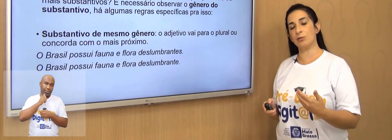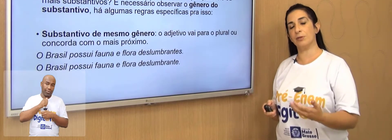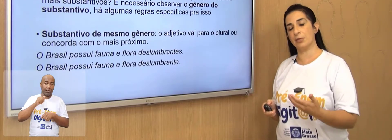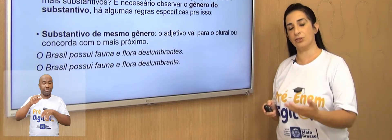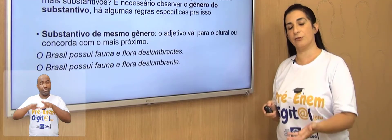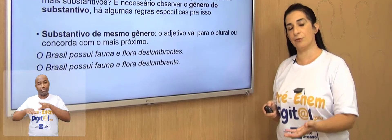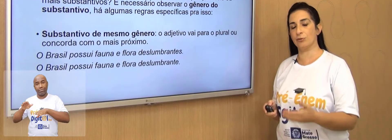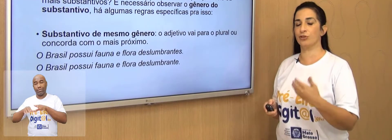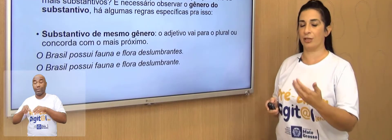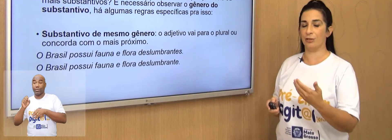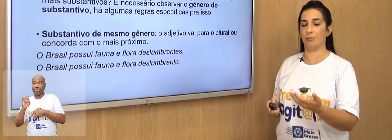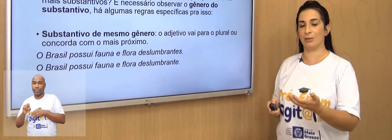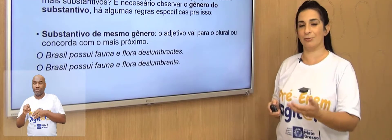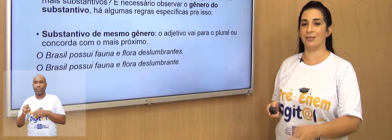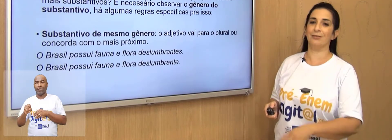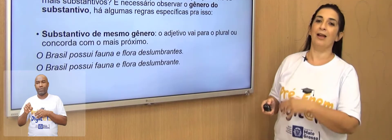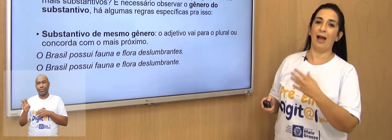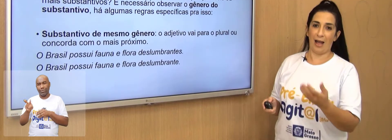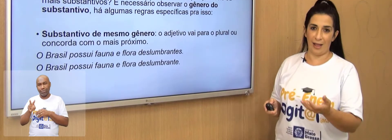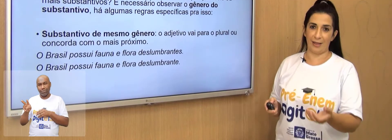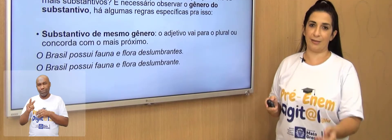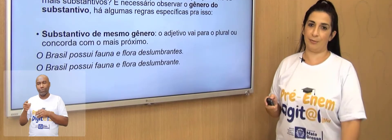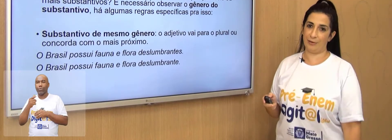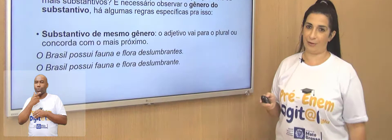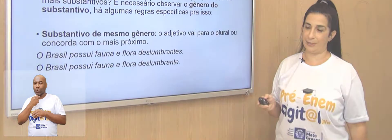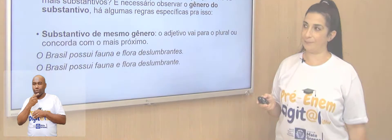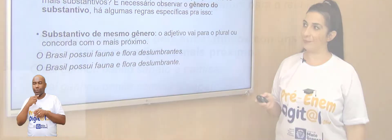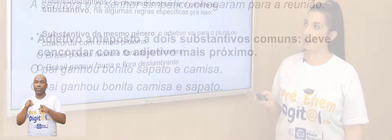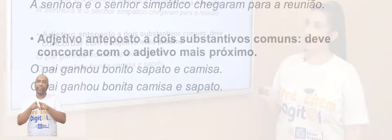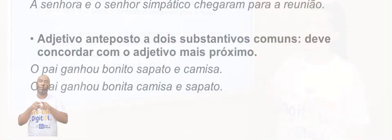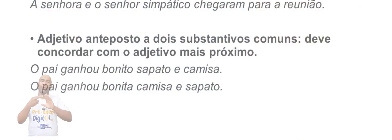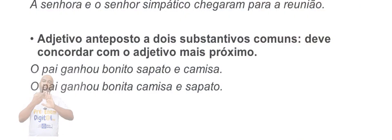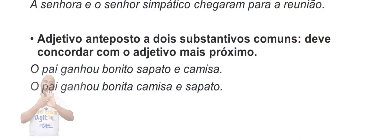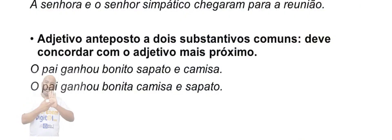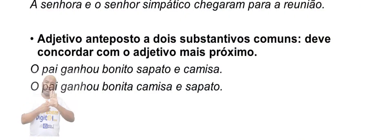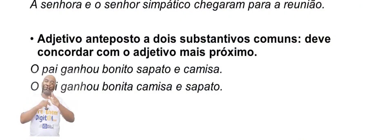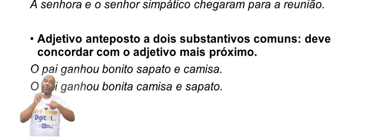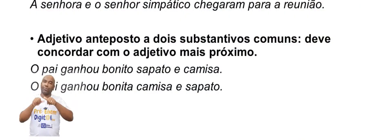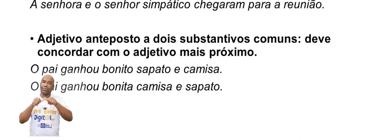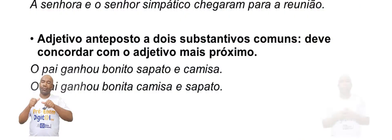fossem dois substantivos do gênero masculino, a regra também vale.